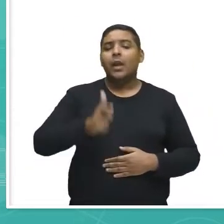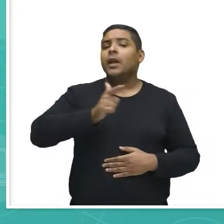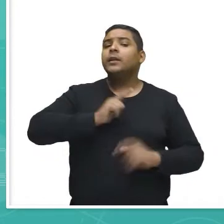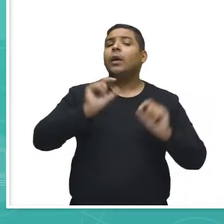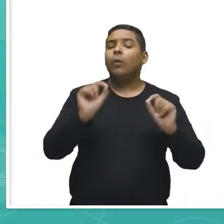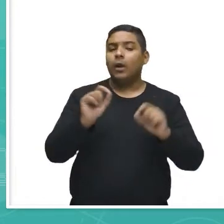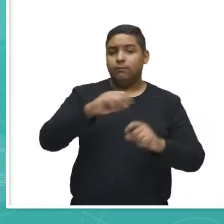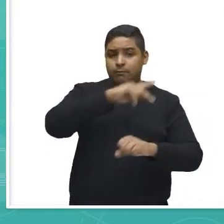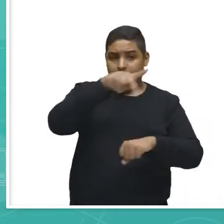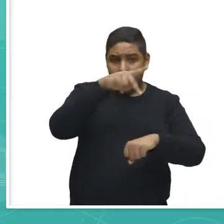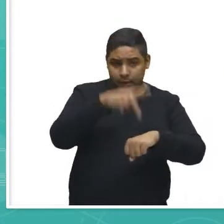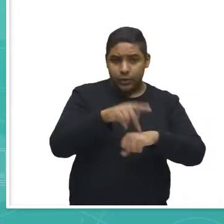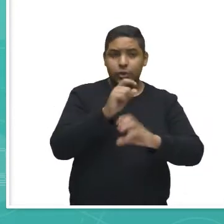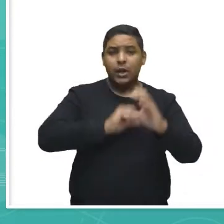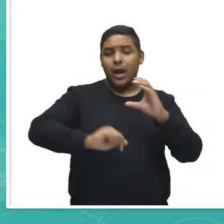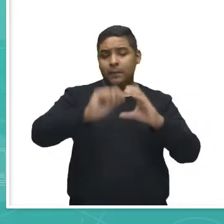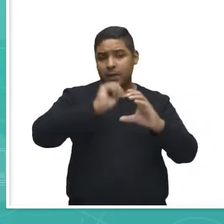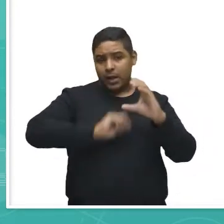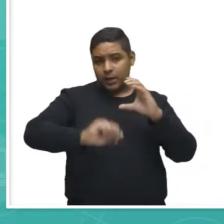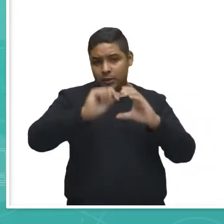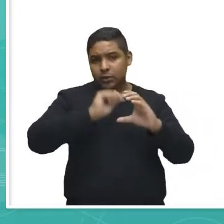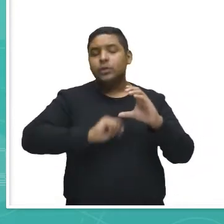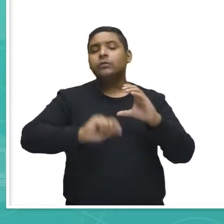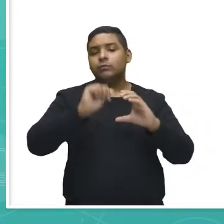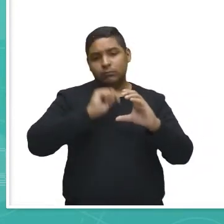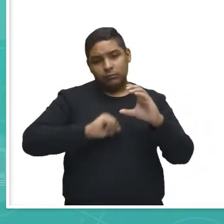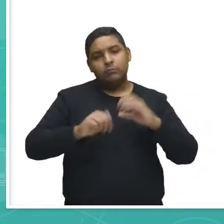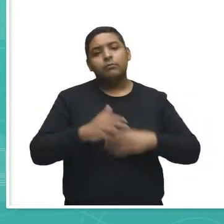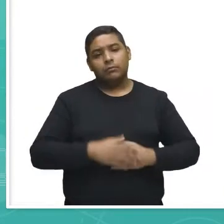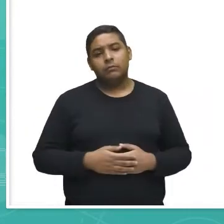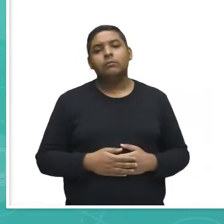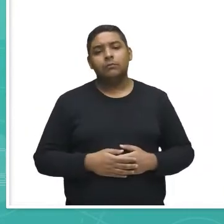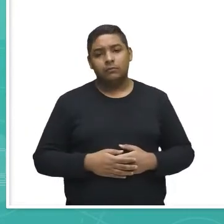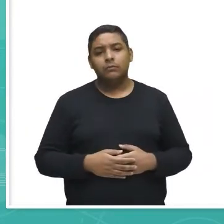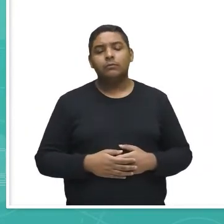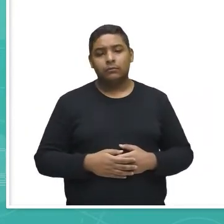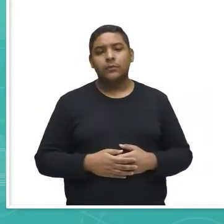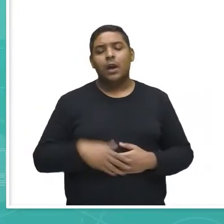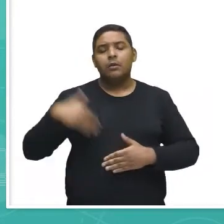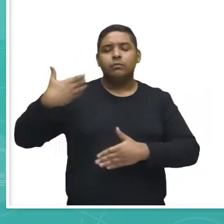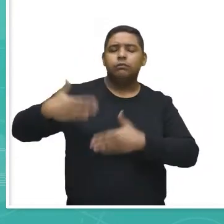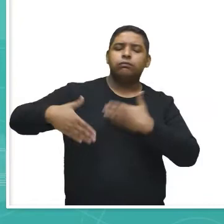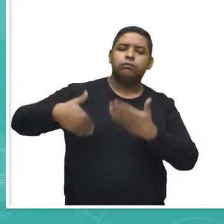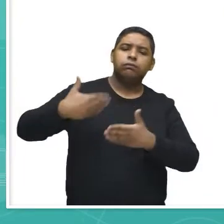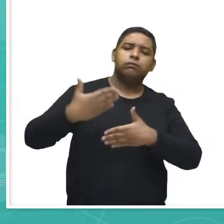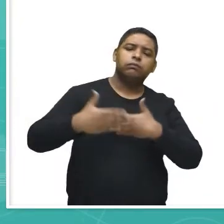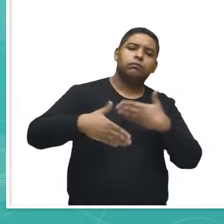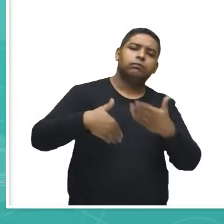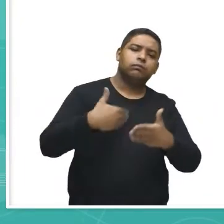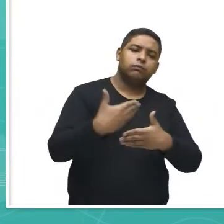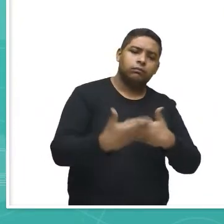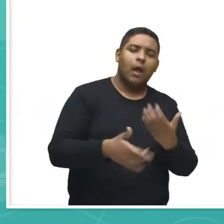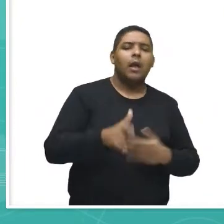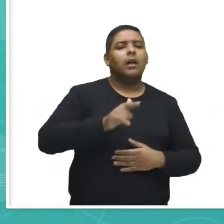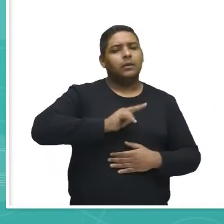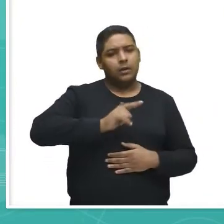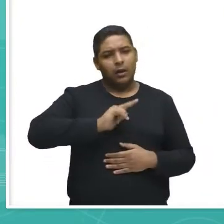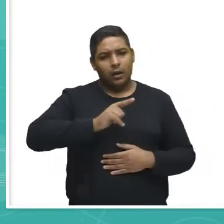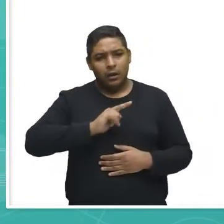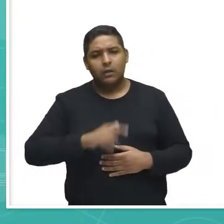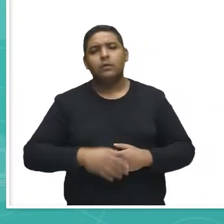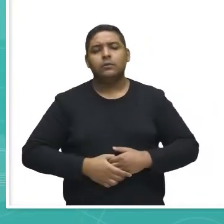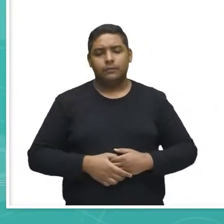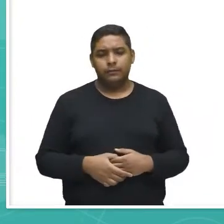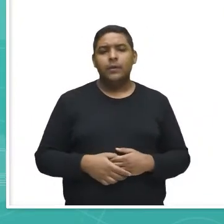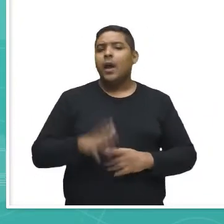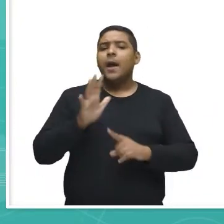países capitalistas, né? E esses países capitalistas foram se desenvolvendo com o passar do tempo. Eles vão